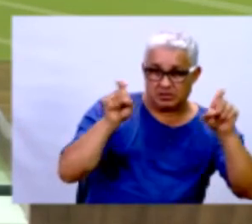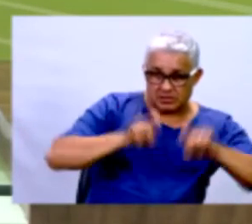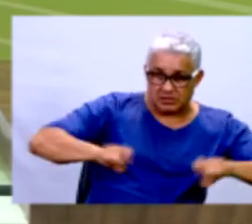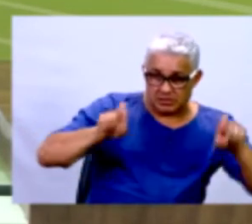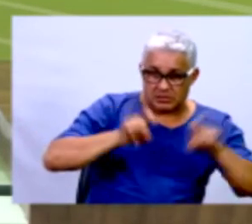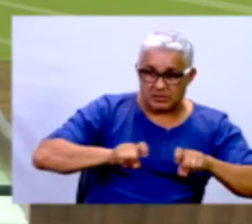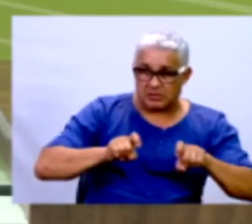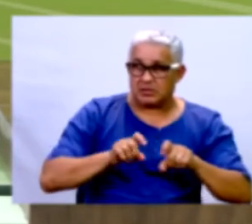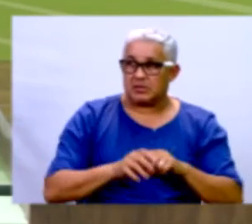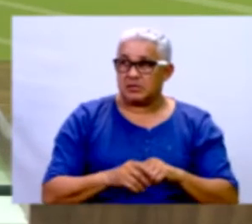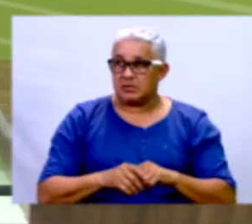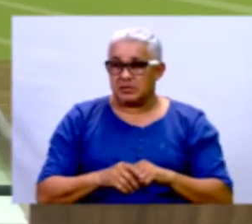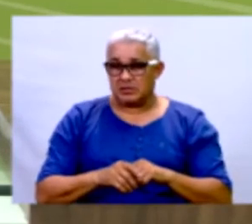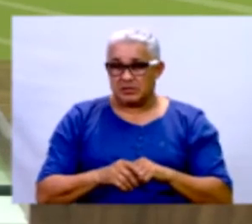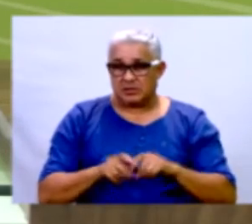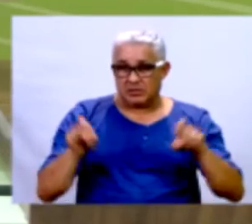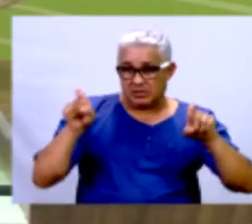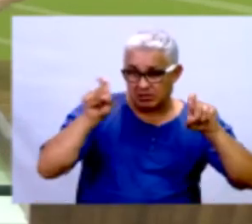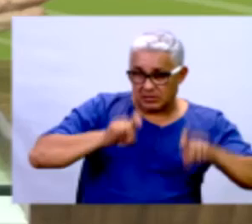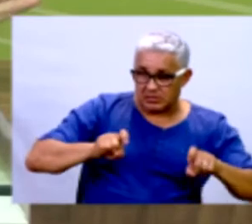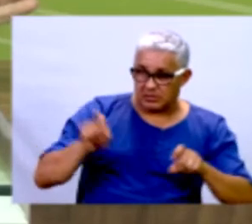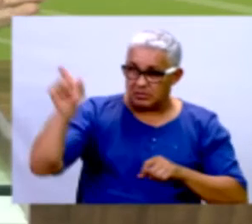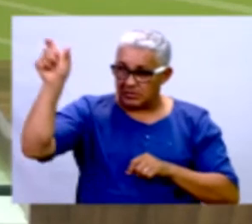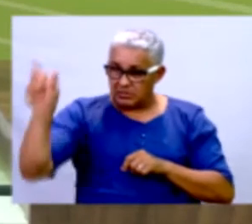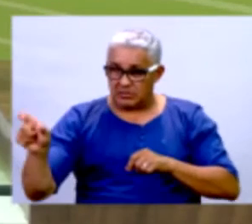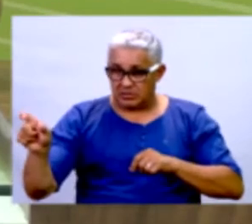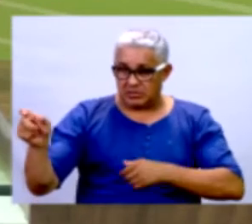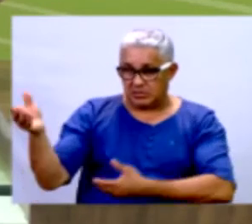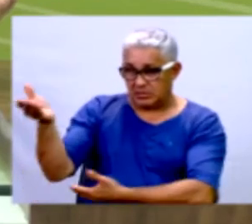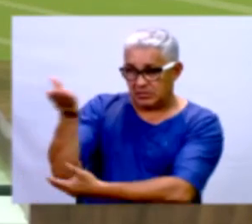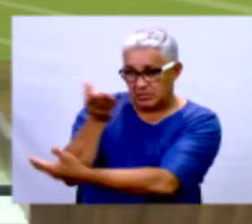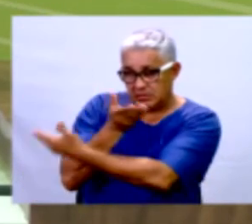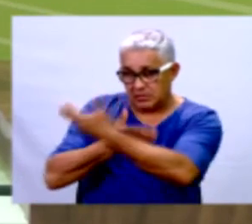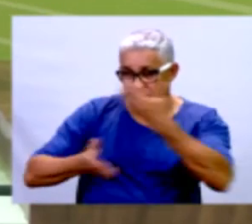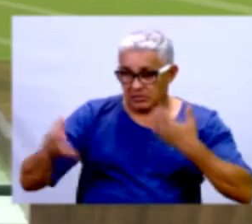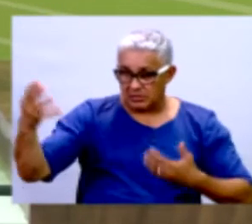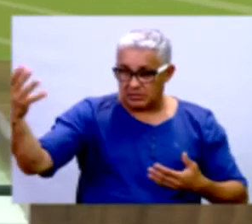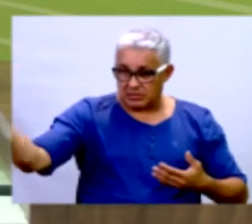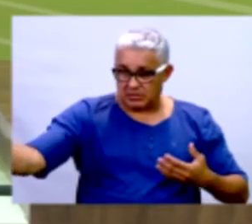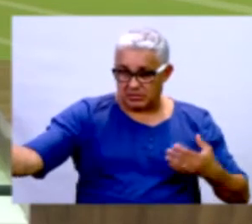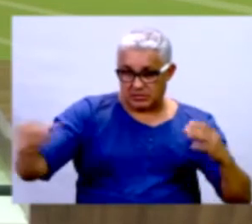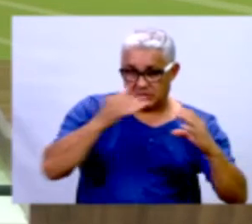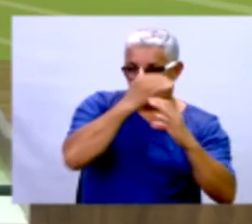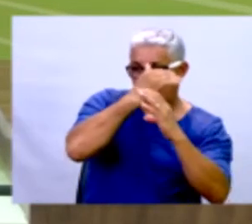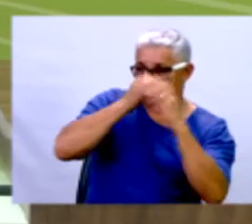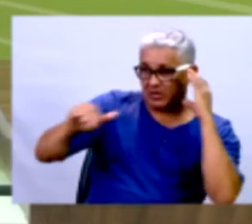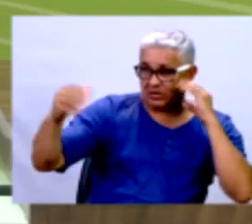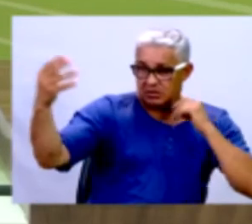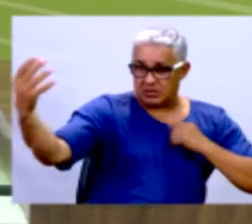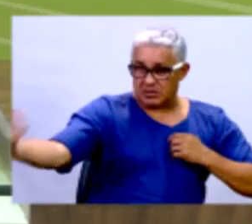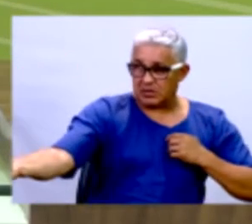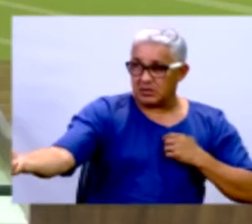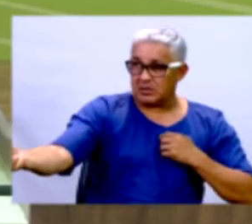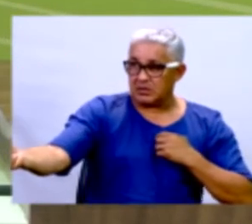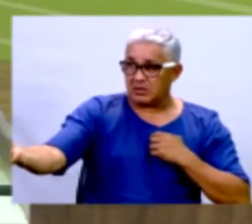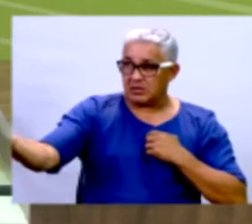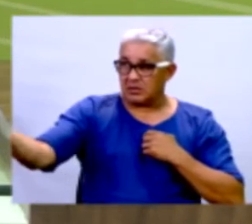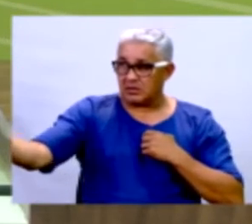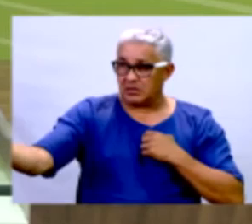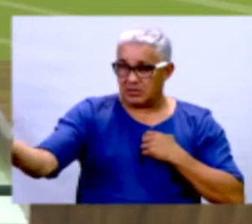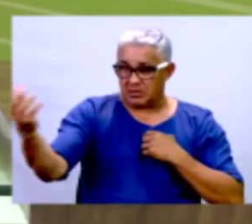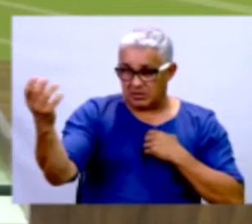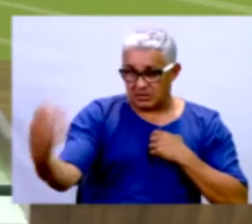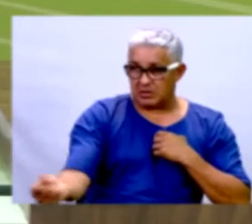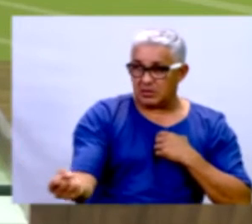lado servidor enviar as informações e o lado cliente receber essas informações, tá? Então, os dois